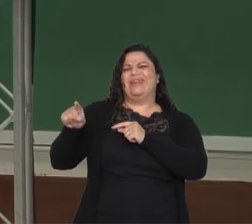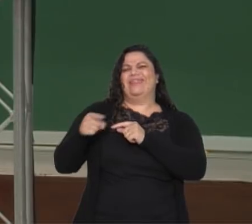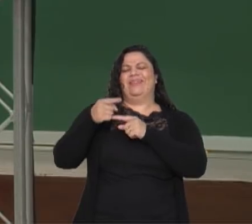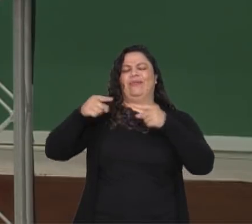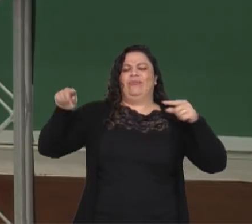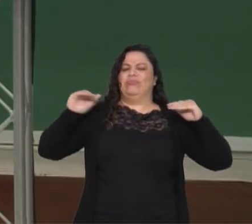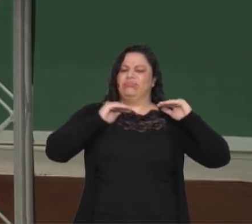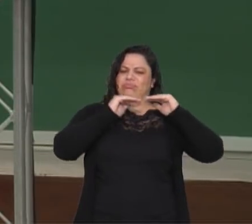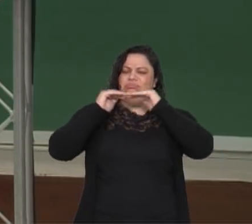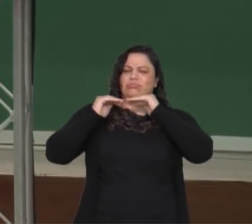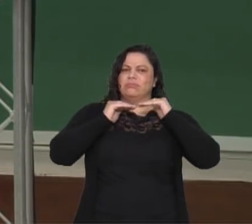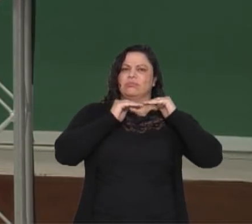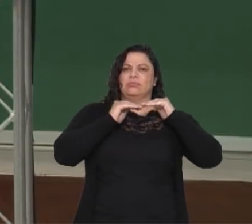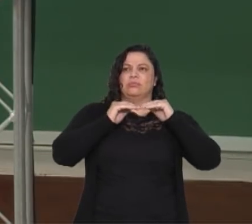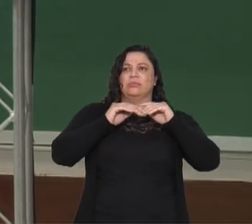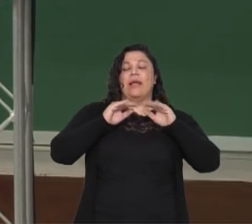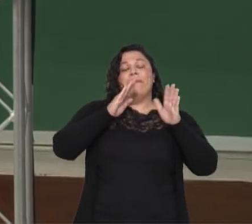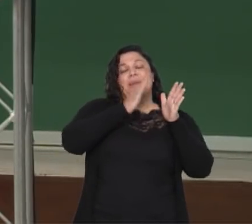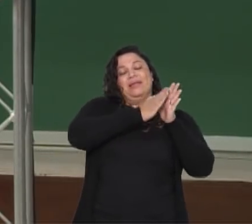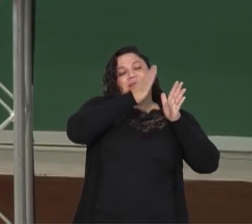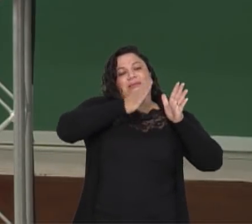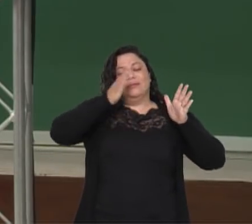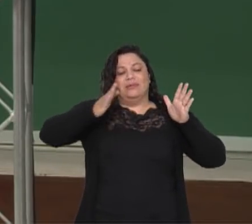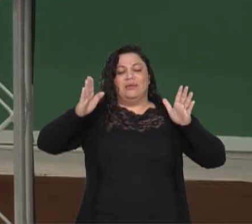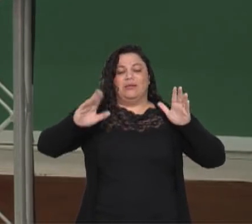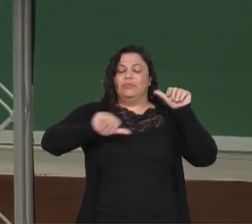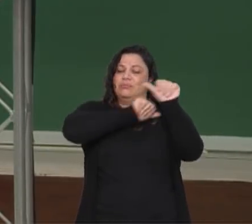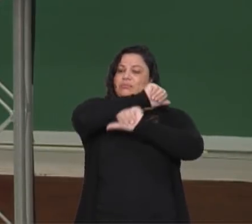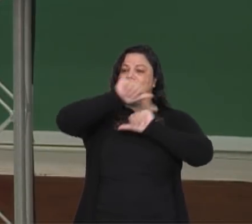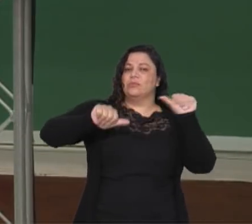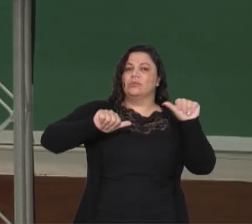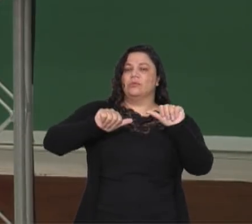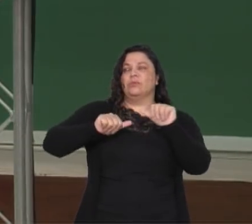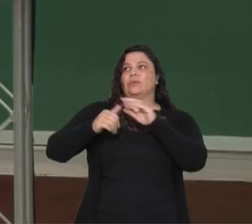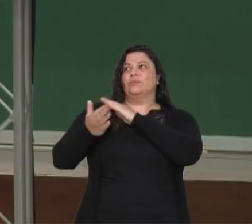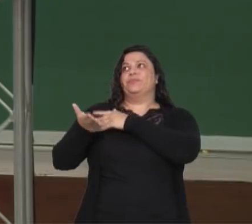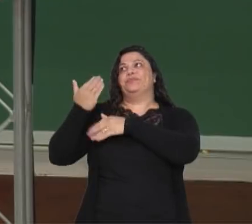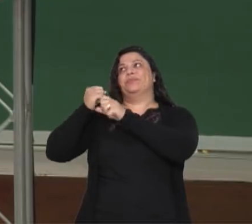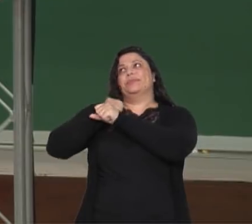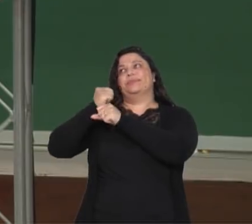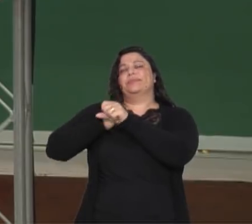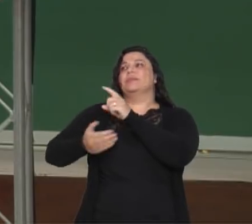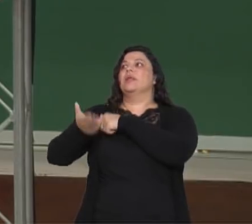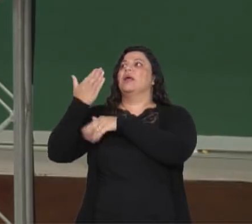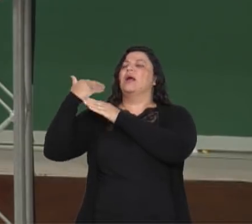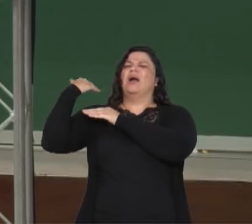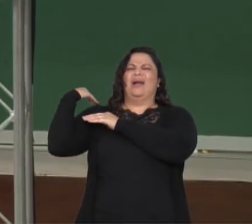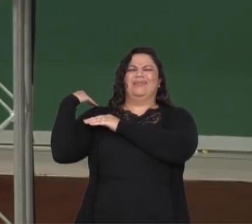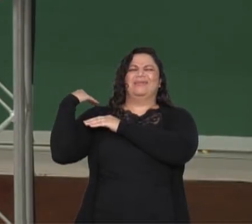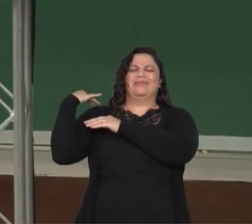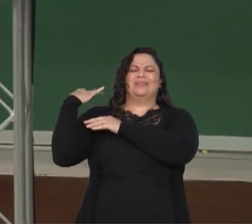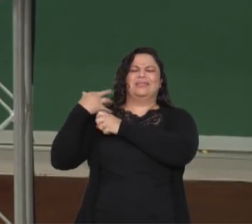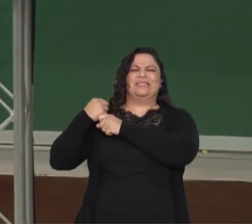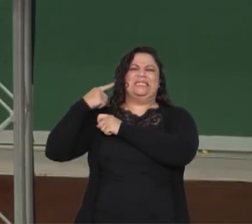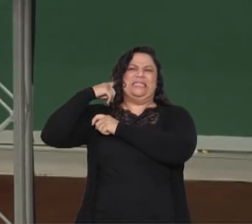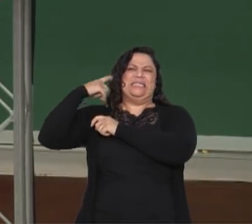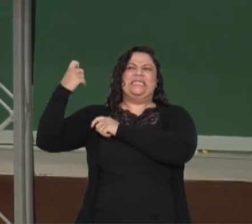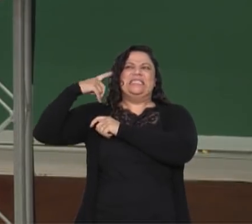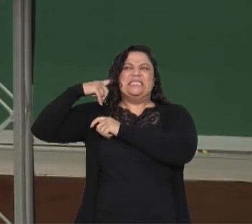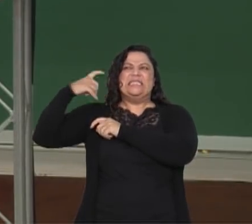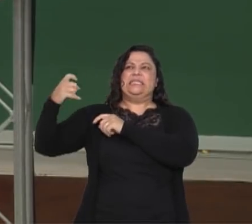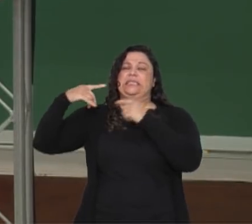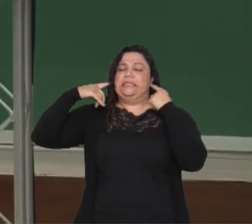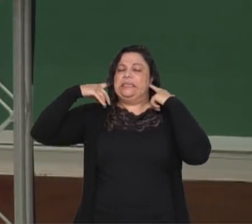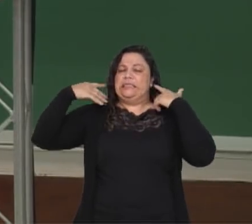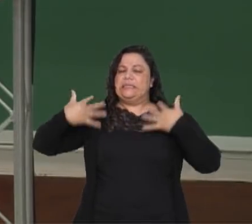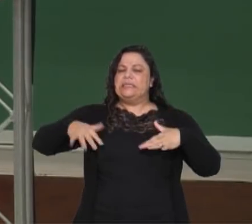que há anos atrás se considerava uma dissonância, se considerava algum ruído que